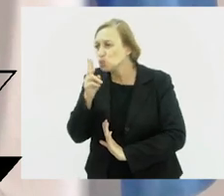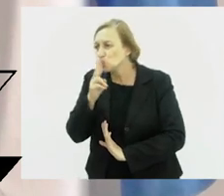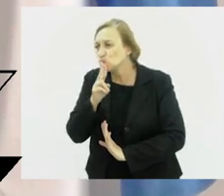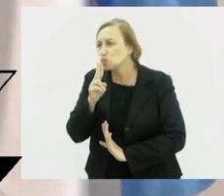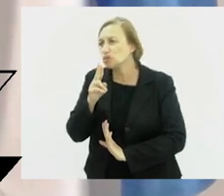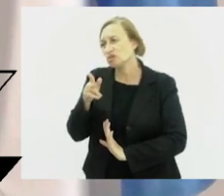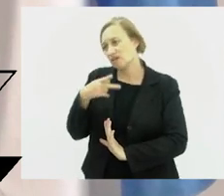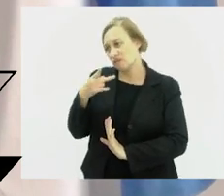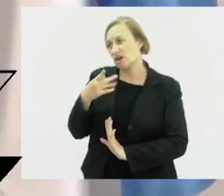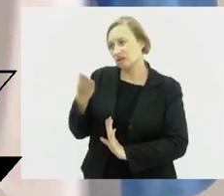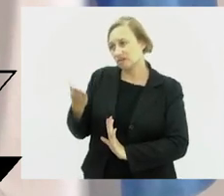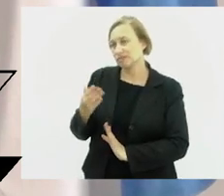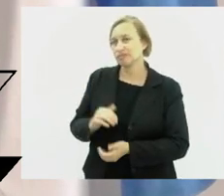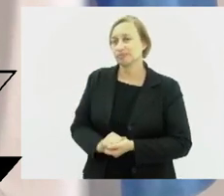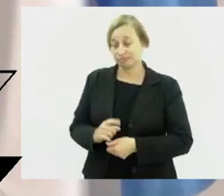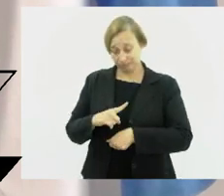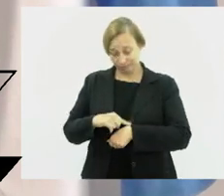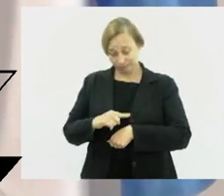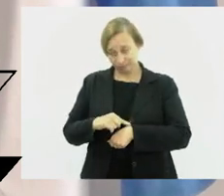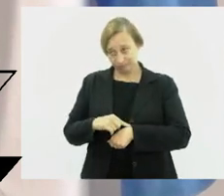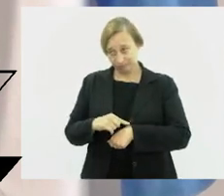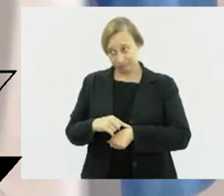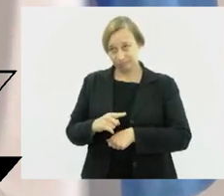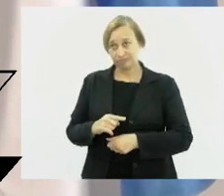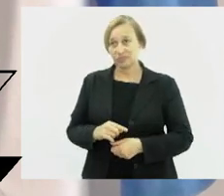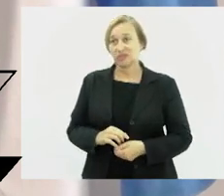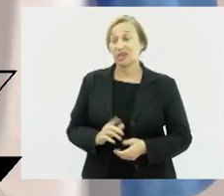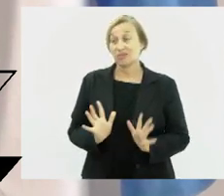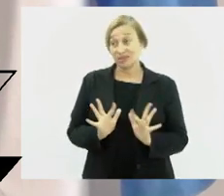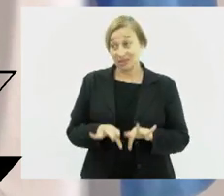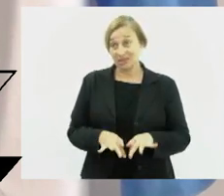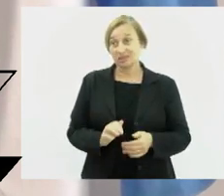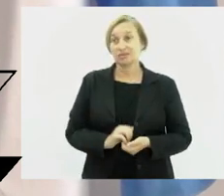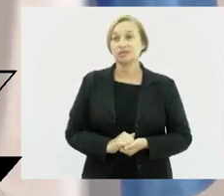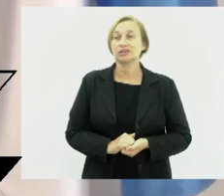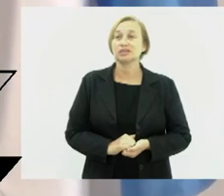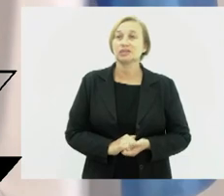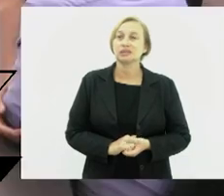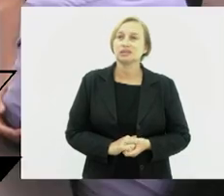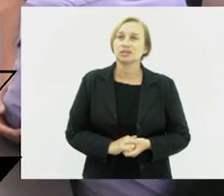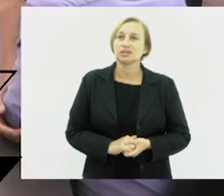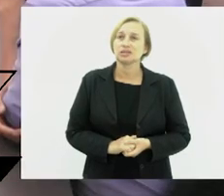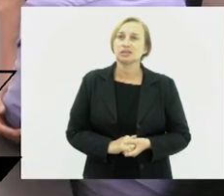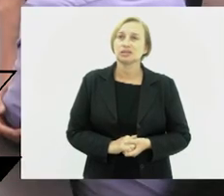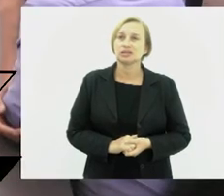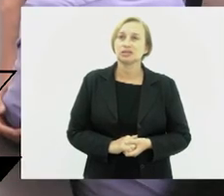ser dura com o tempo, se ater o tempo que a gente está encerrando.